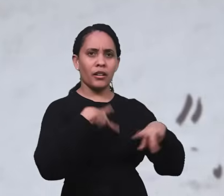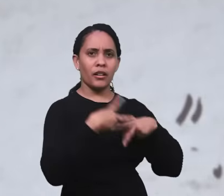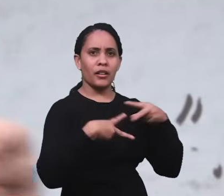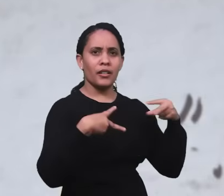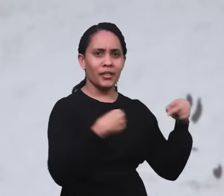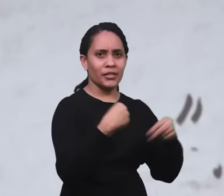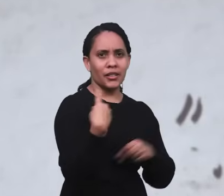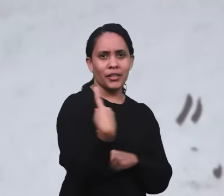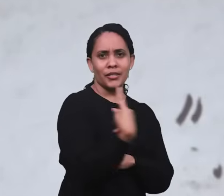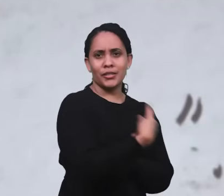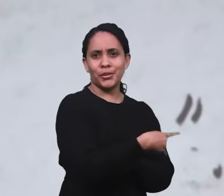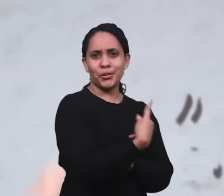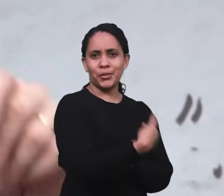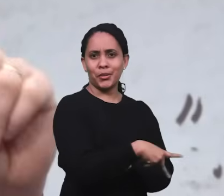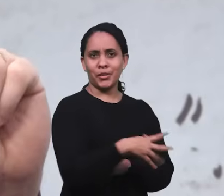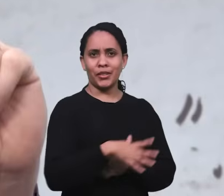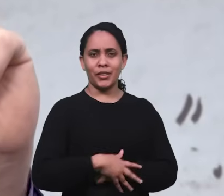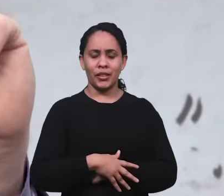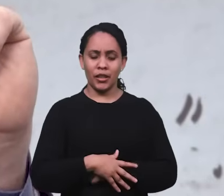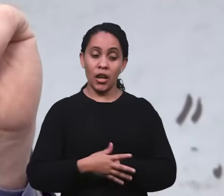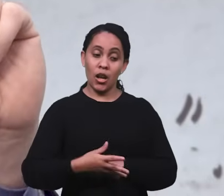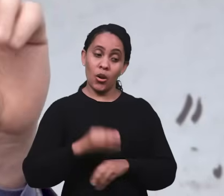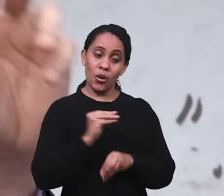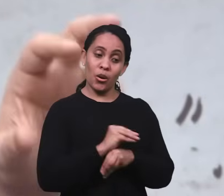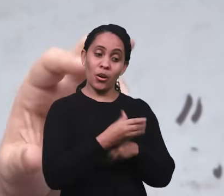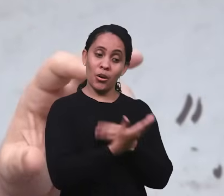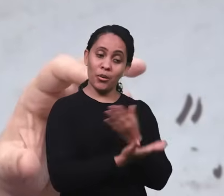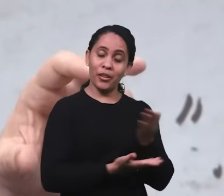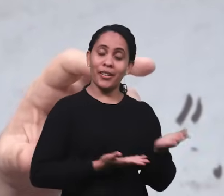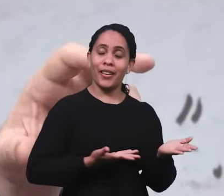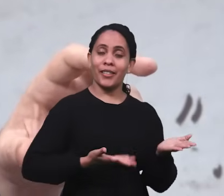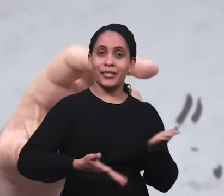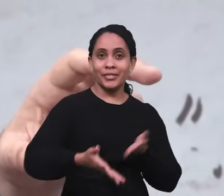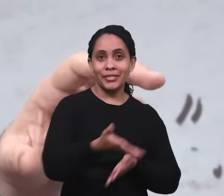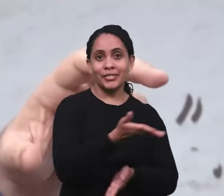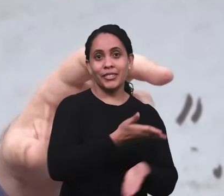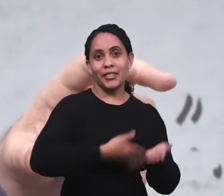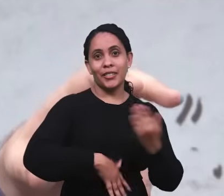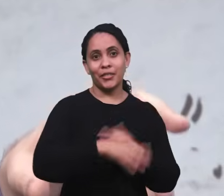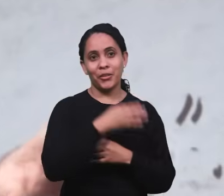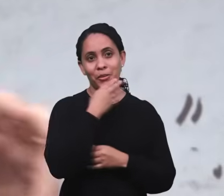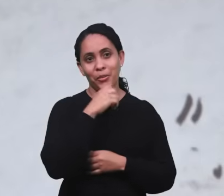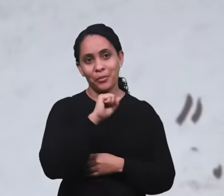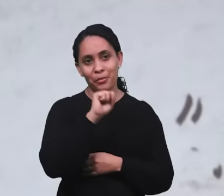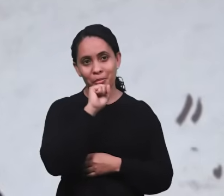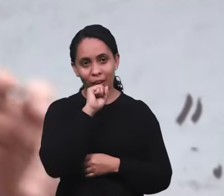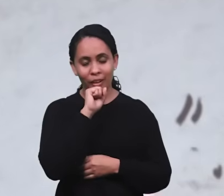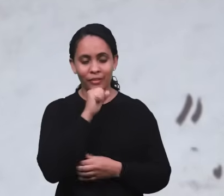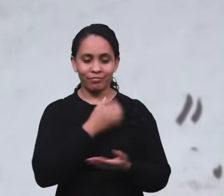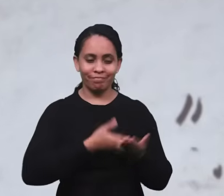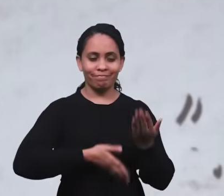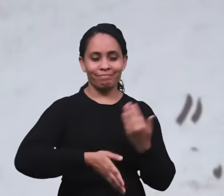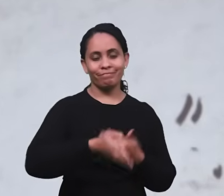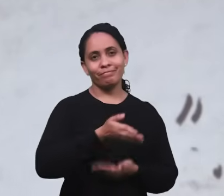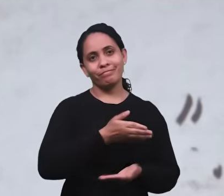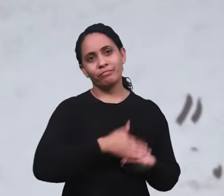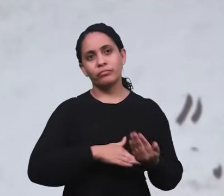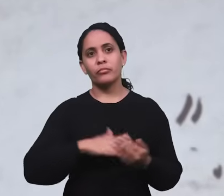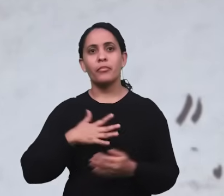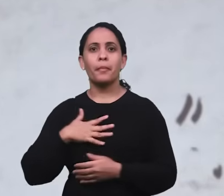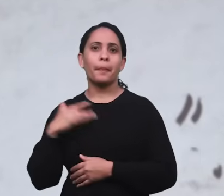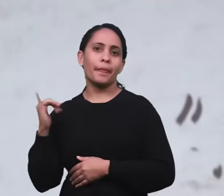casa, a herança é sua. Então nós vemos que a habilidade do pai para coordenar esse ambiente entre irmãos